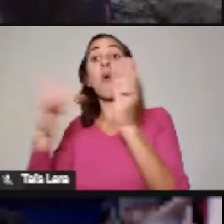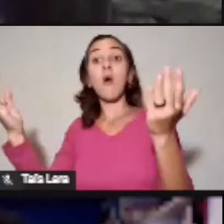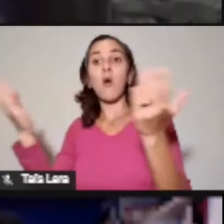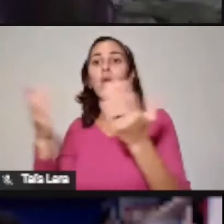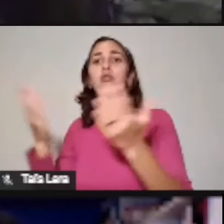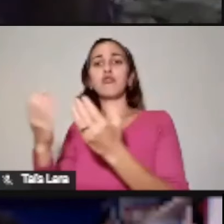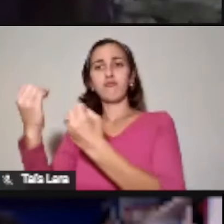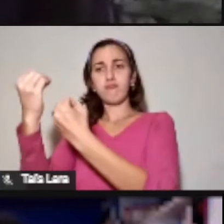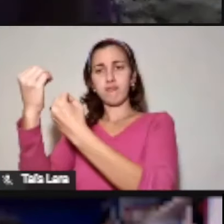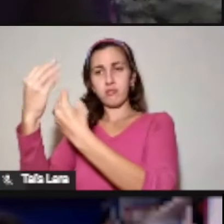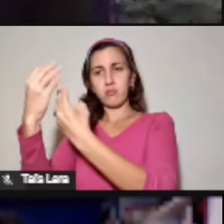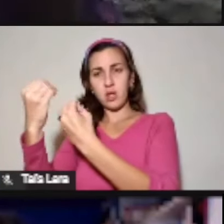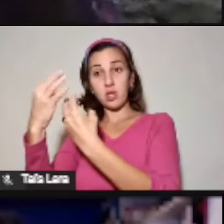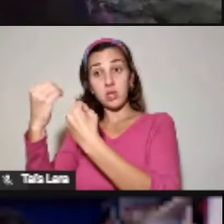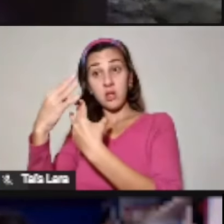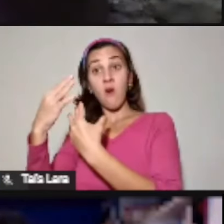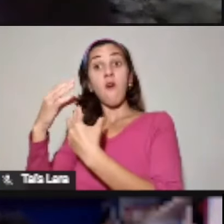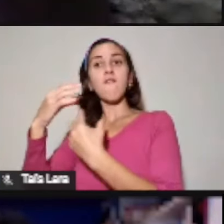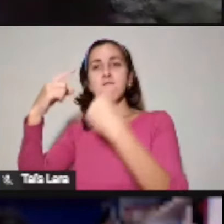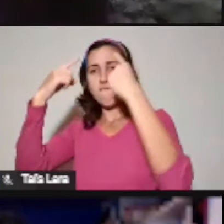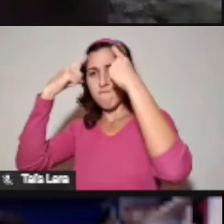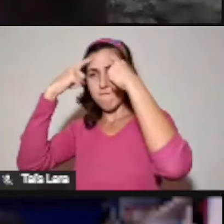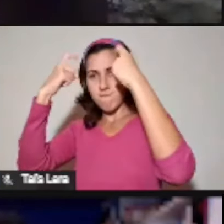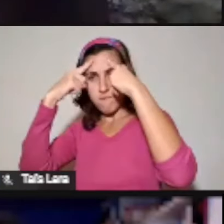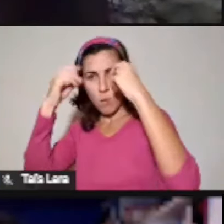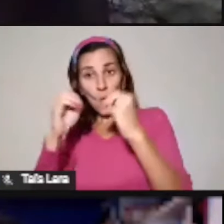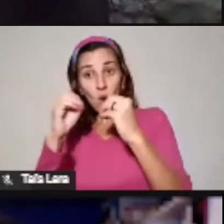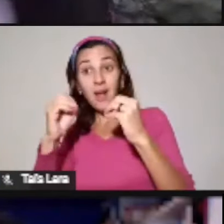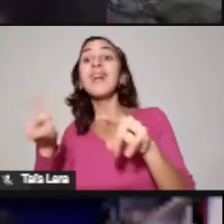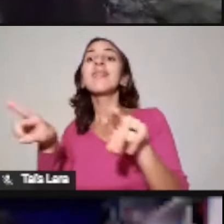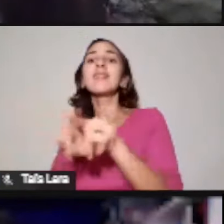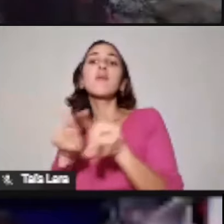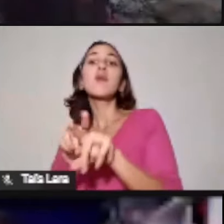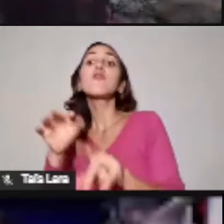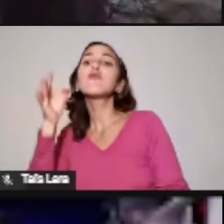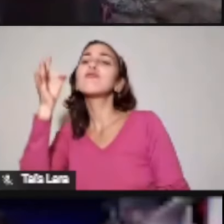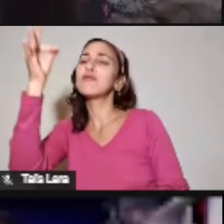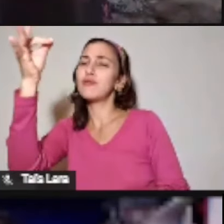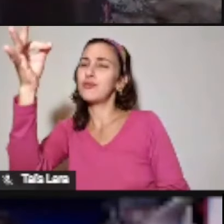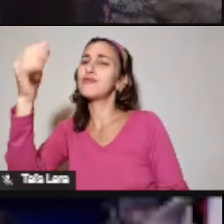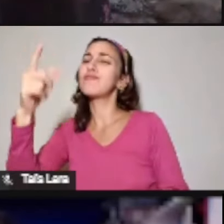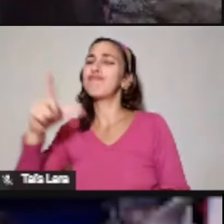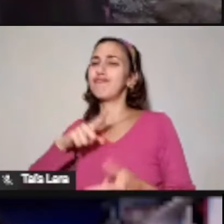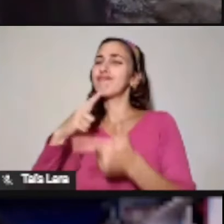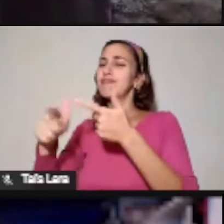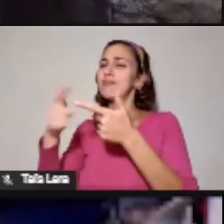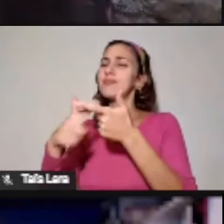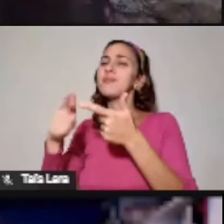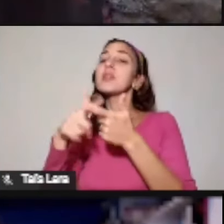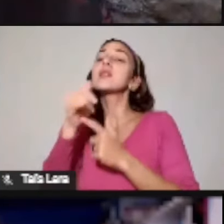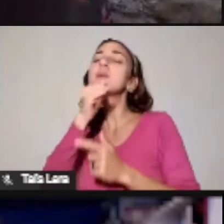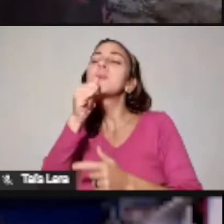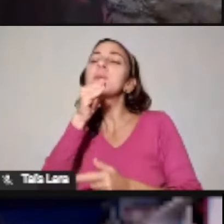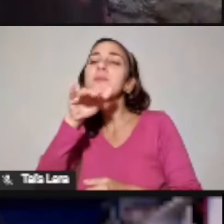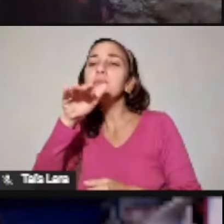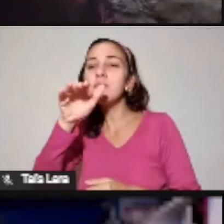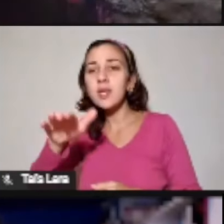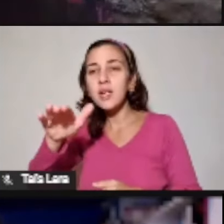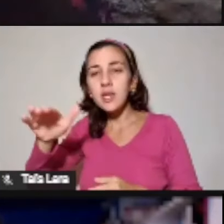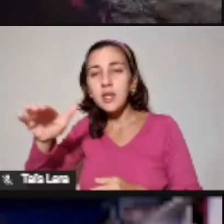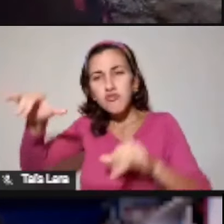ela tem consequências também no futuro, além de acontecer no presente. Uma das coisas é que a criança que apanha e